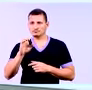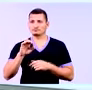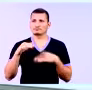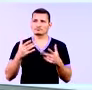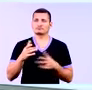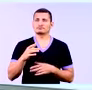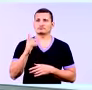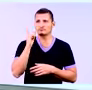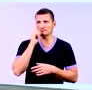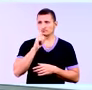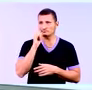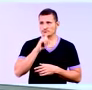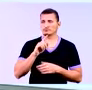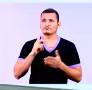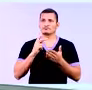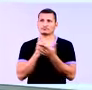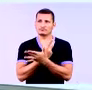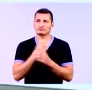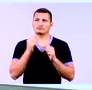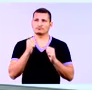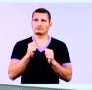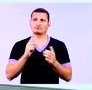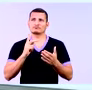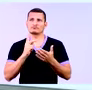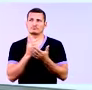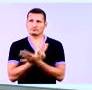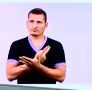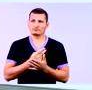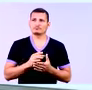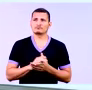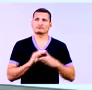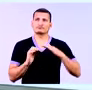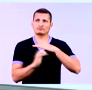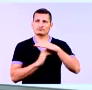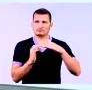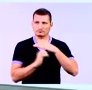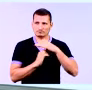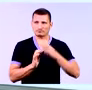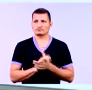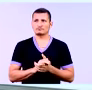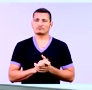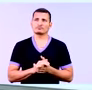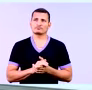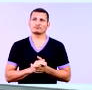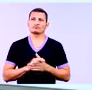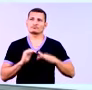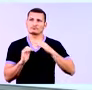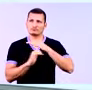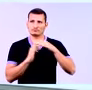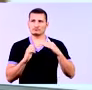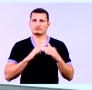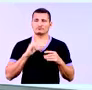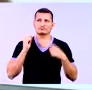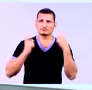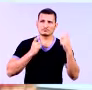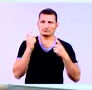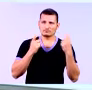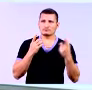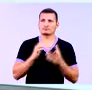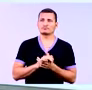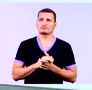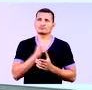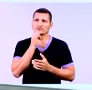falhas, elas acontecem, elas podem acontecer nas organizações. Por mais que as organizações hoje em dia se preocupem com os aspectos relacionados